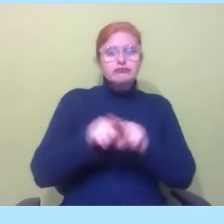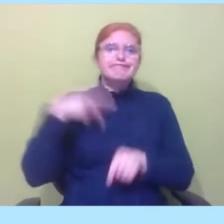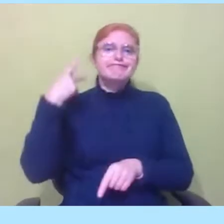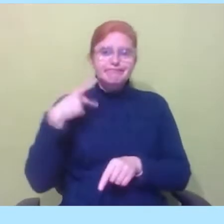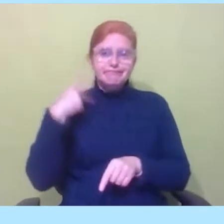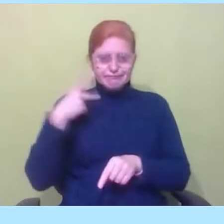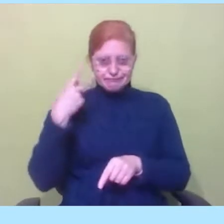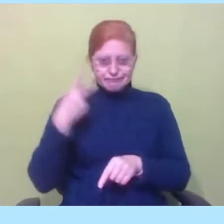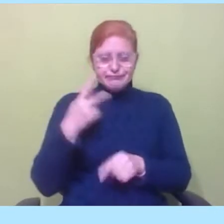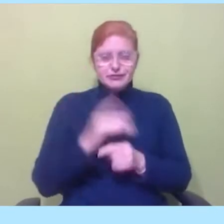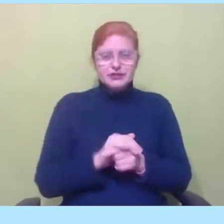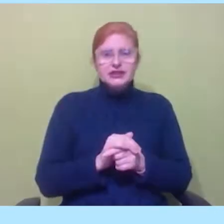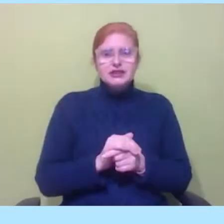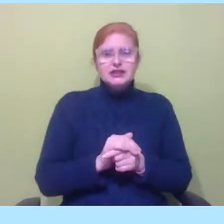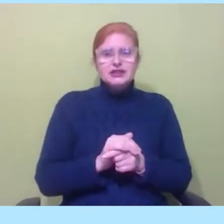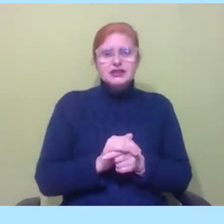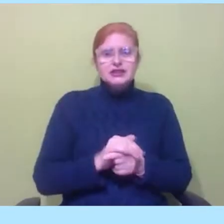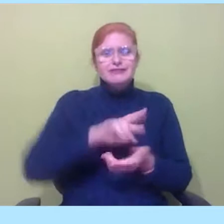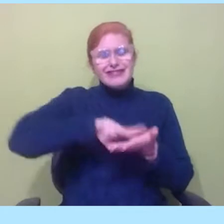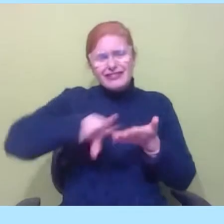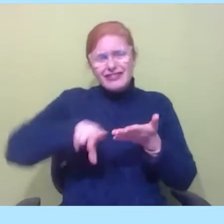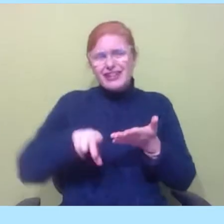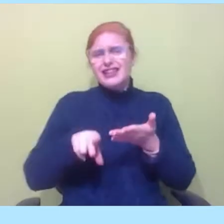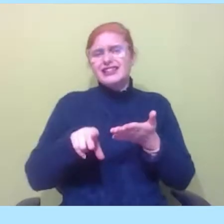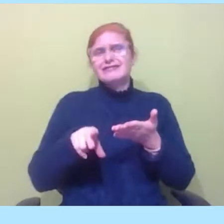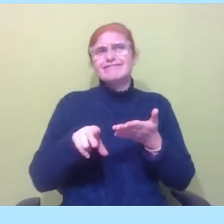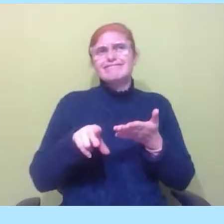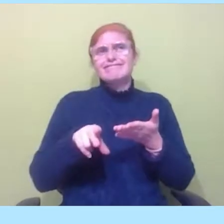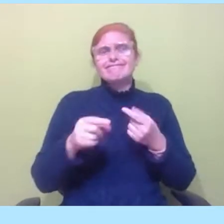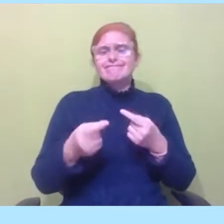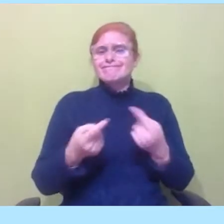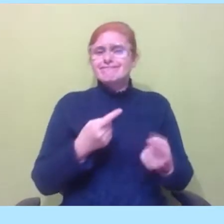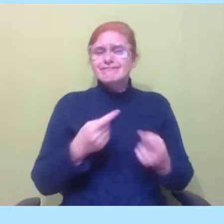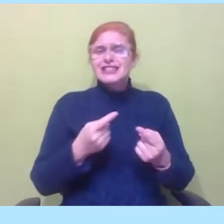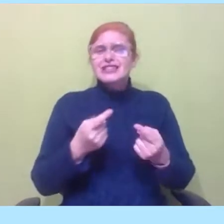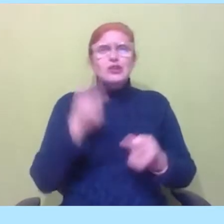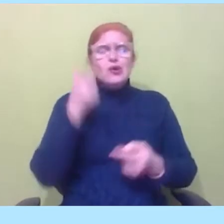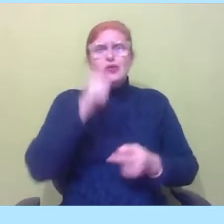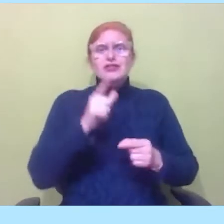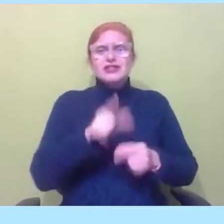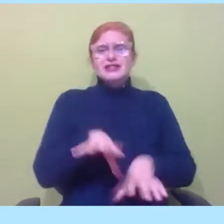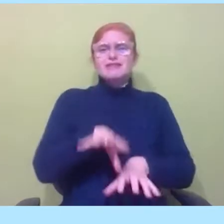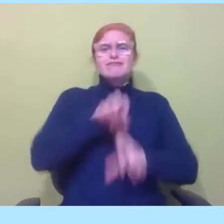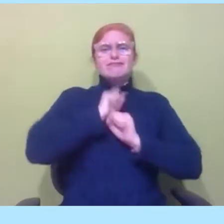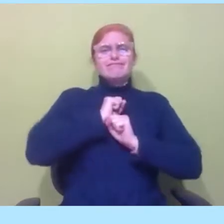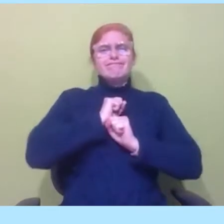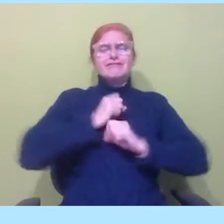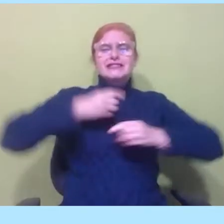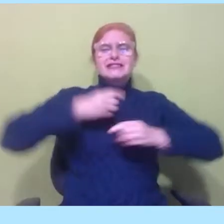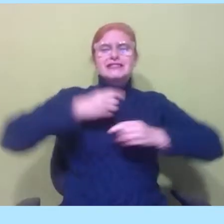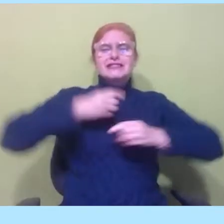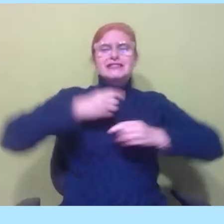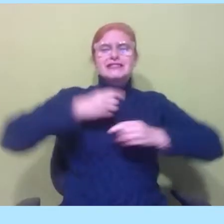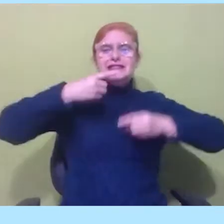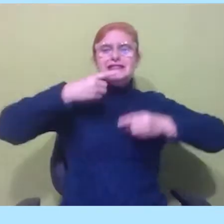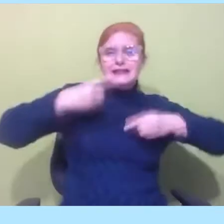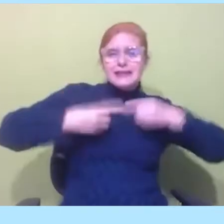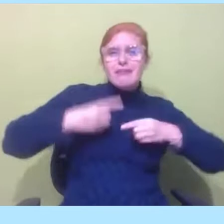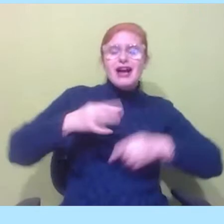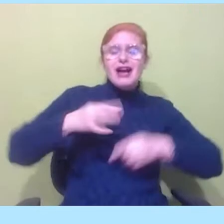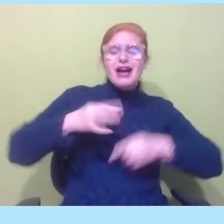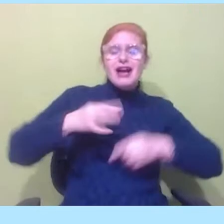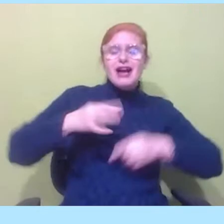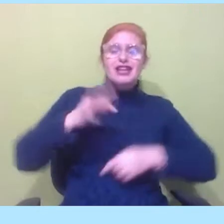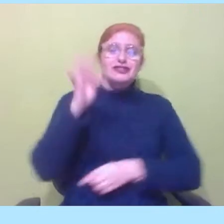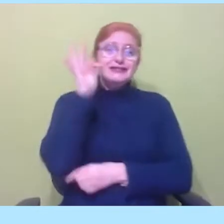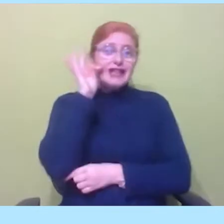E muitas vezes a gente não se apropria desse debate técnico. Então, por isso, como parte do